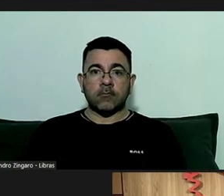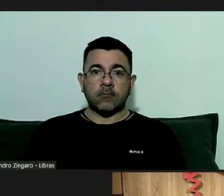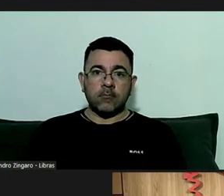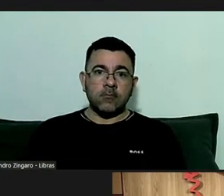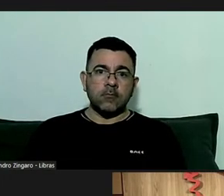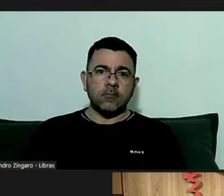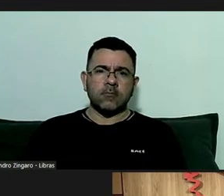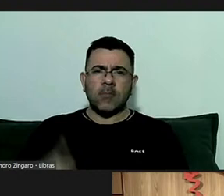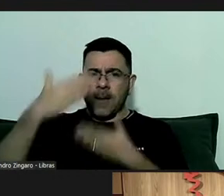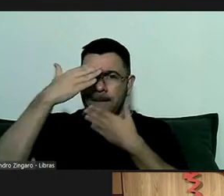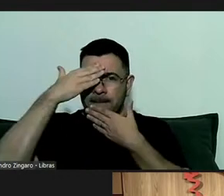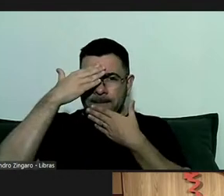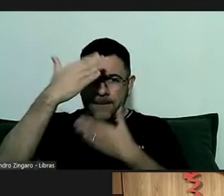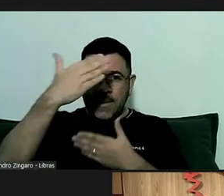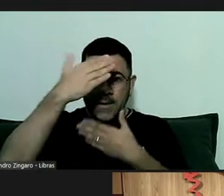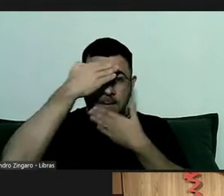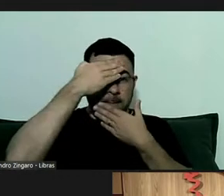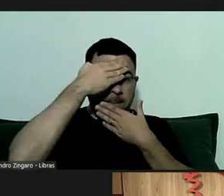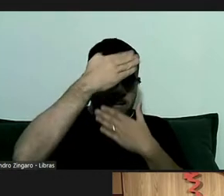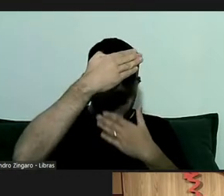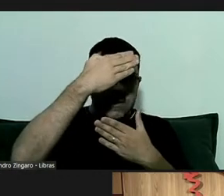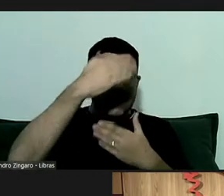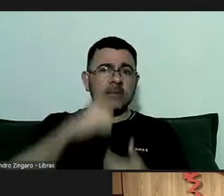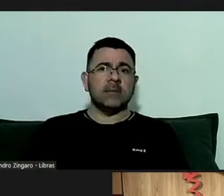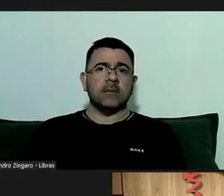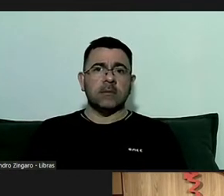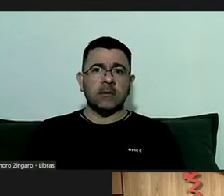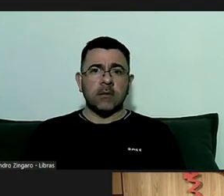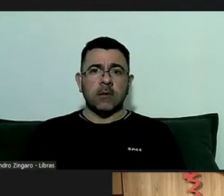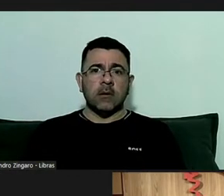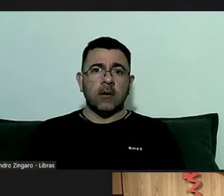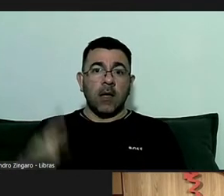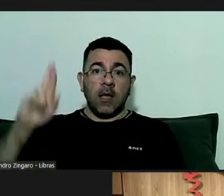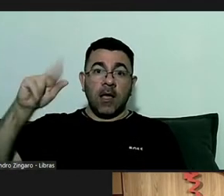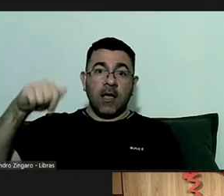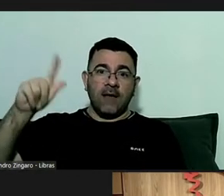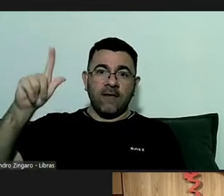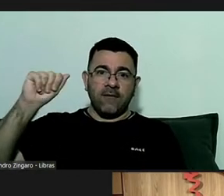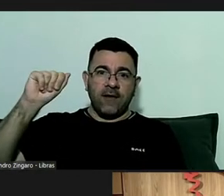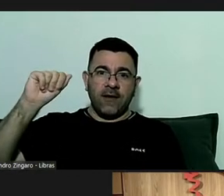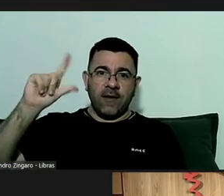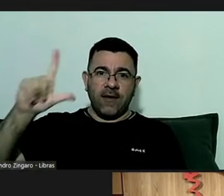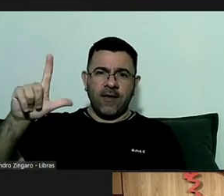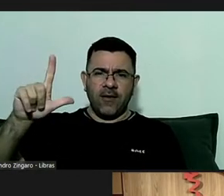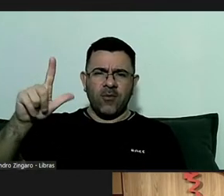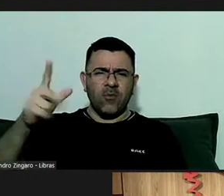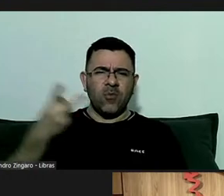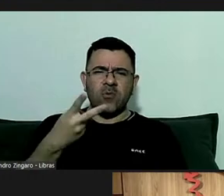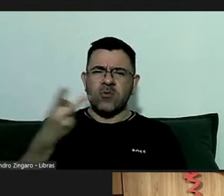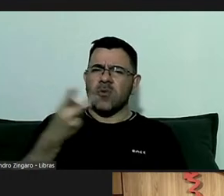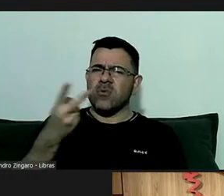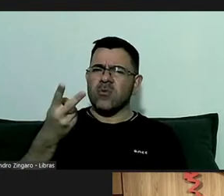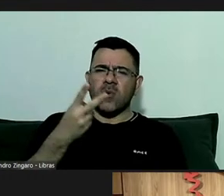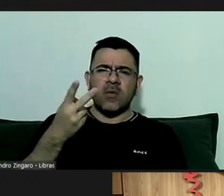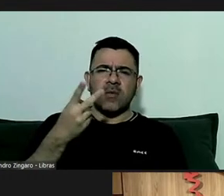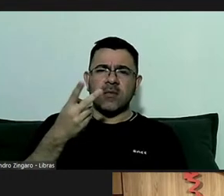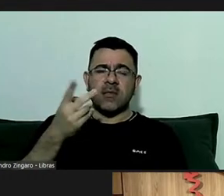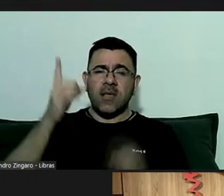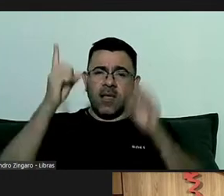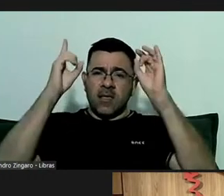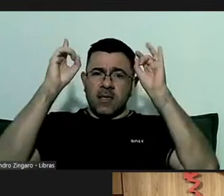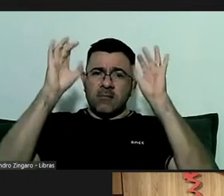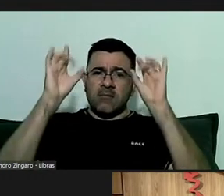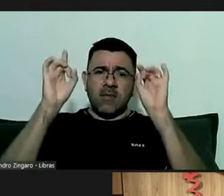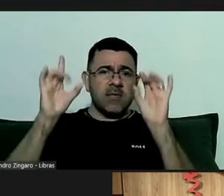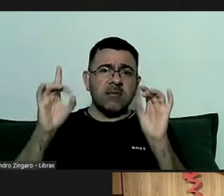muito obrigada Prefeito muito obrigada Rafael maravilhosa a fala de vocês empolgante acho que quem